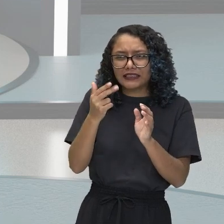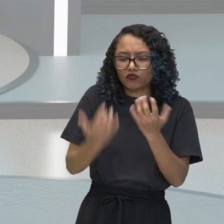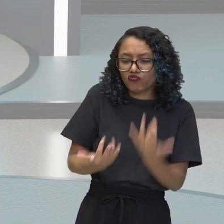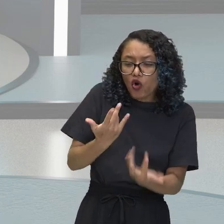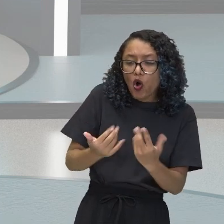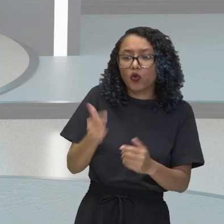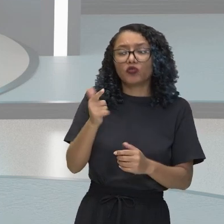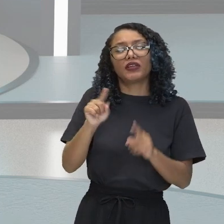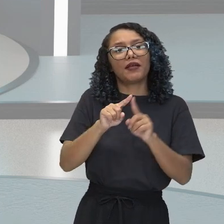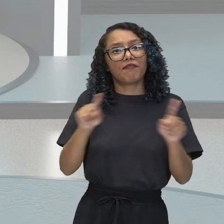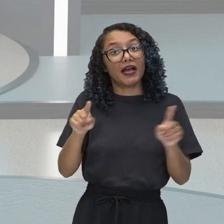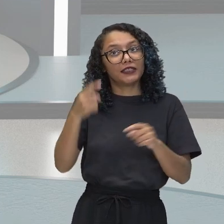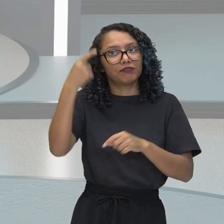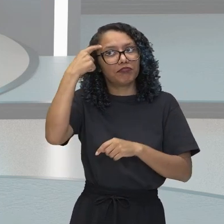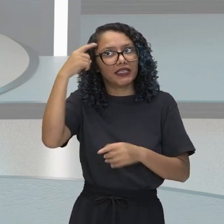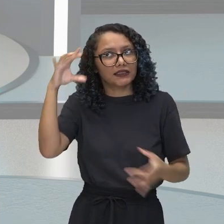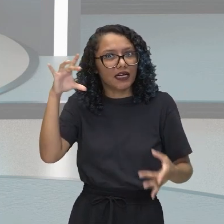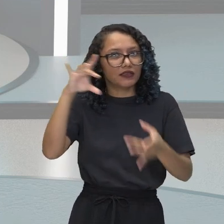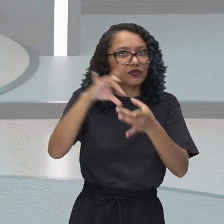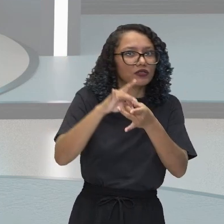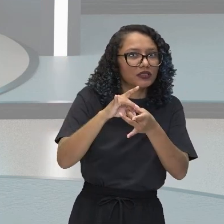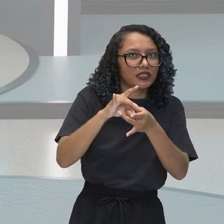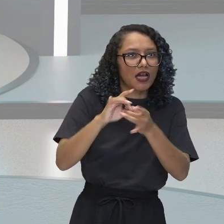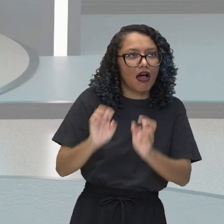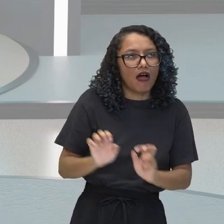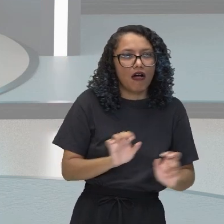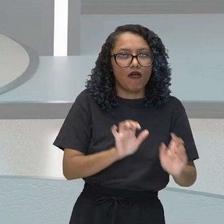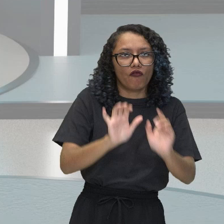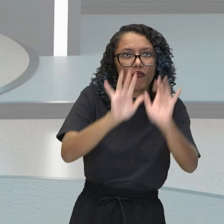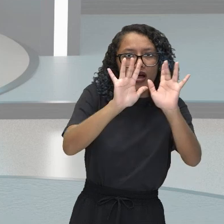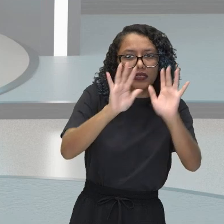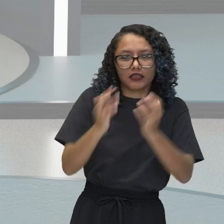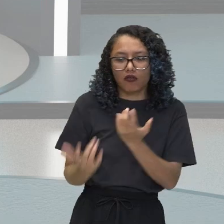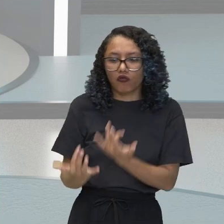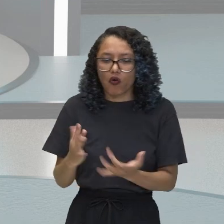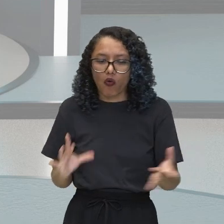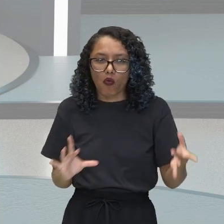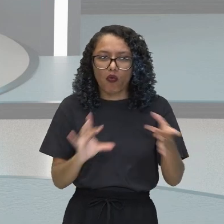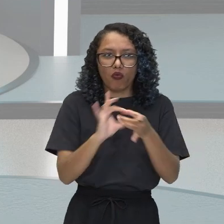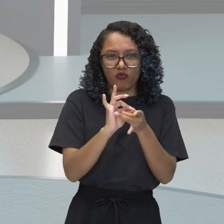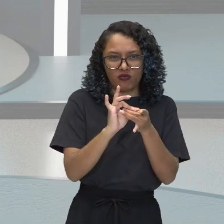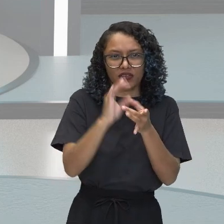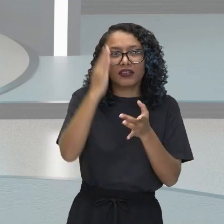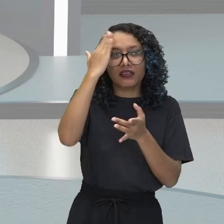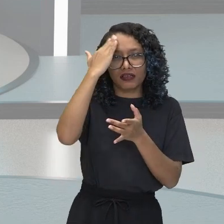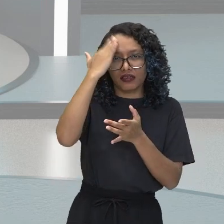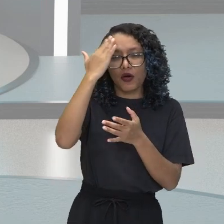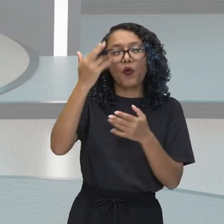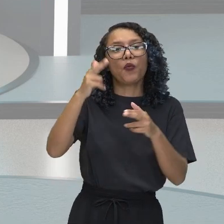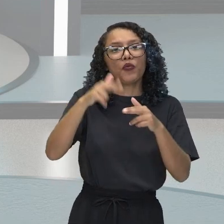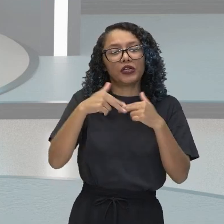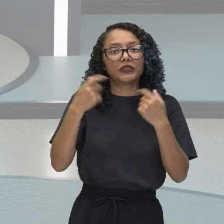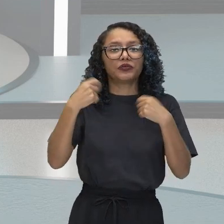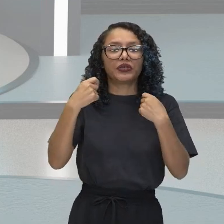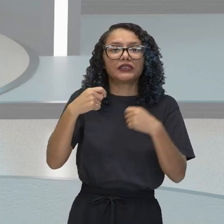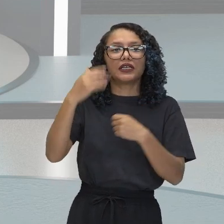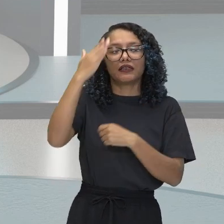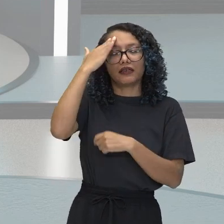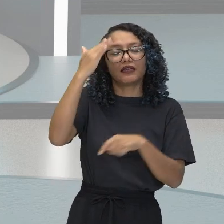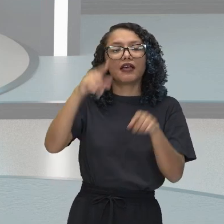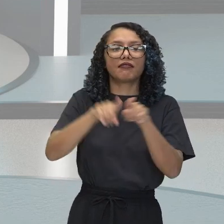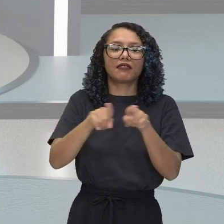alguma coisa. Então, agora conseguimos entender que também precisamos lembrar que